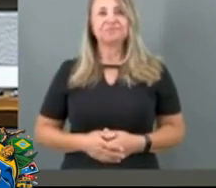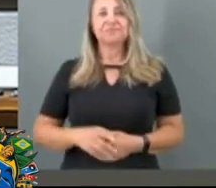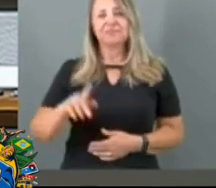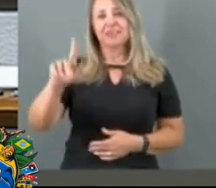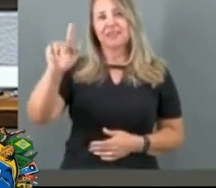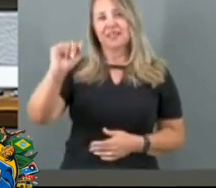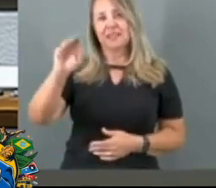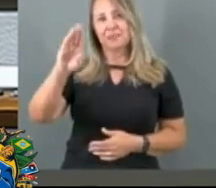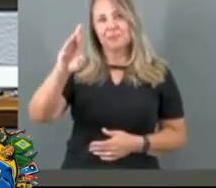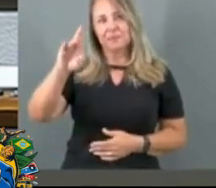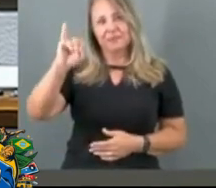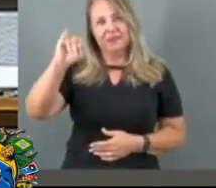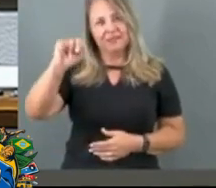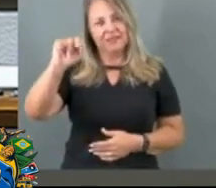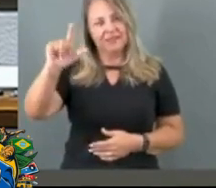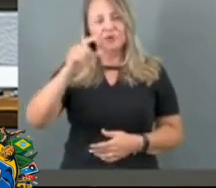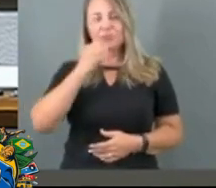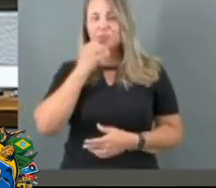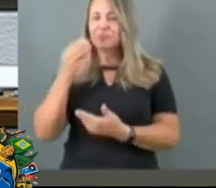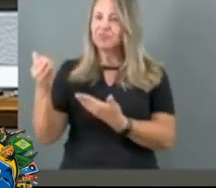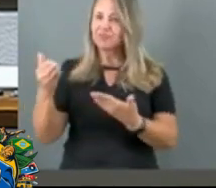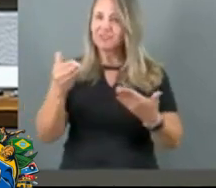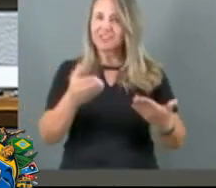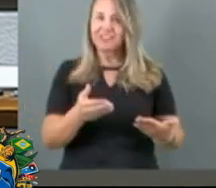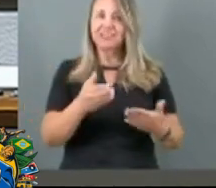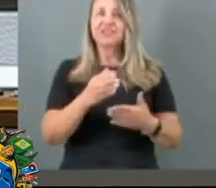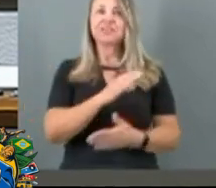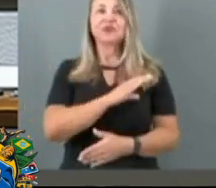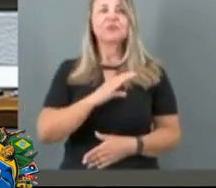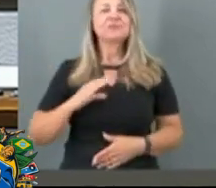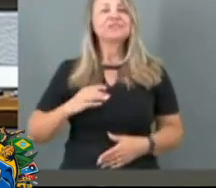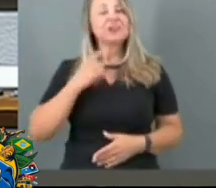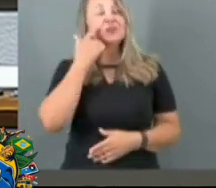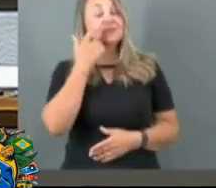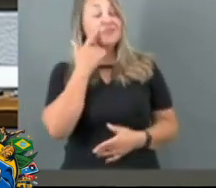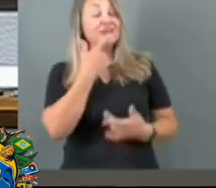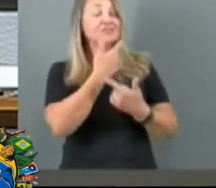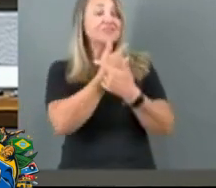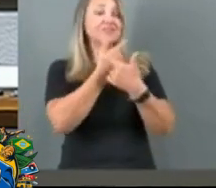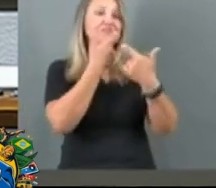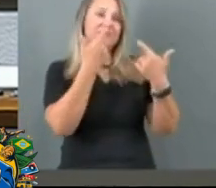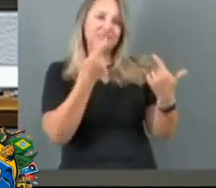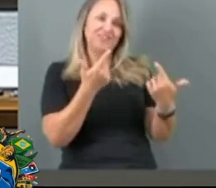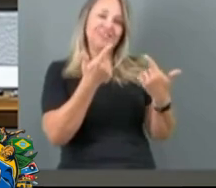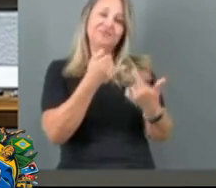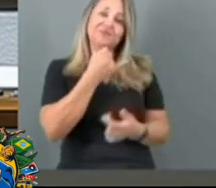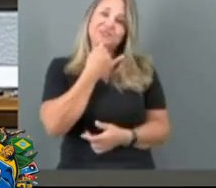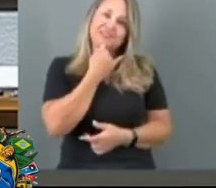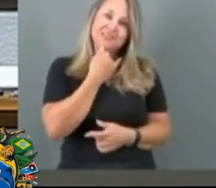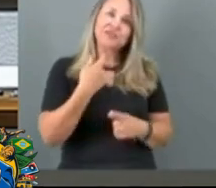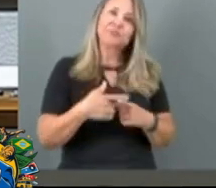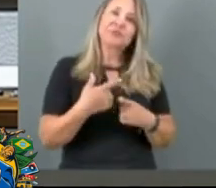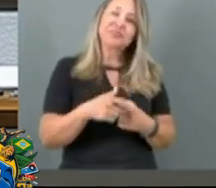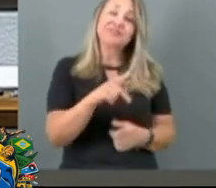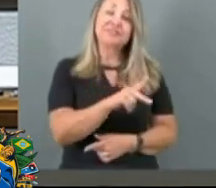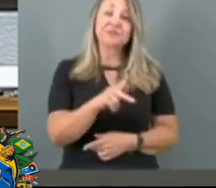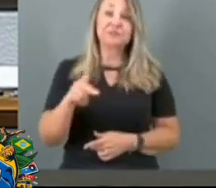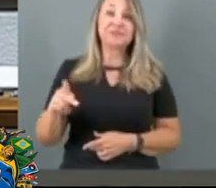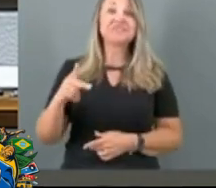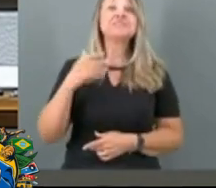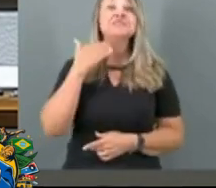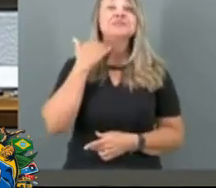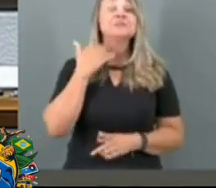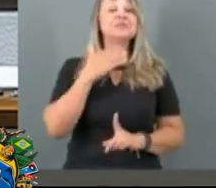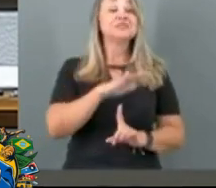Bem-vindo à comissão. Eu fico aqui olhando a sua simpatia e lamentando que o senhor vai ser presidente do Banco Central